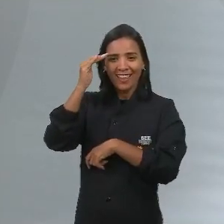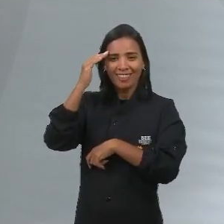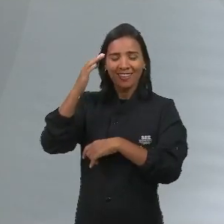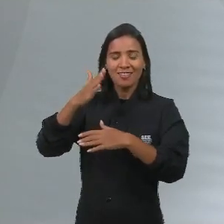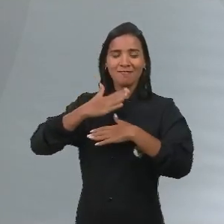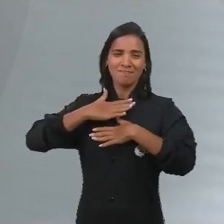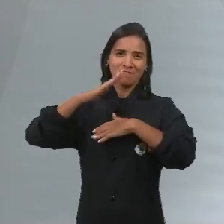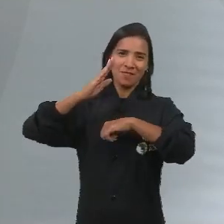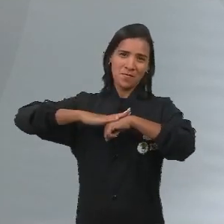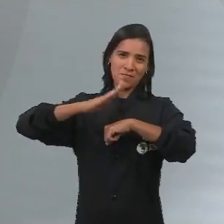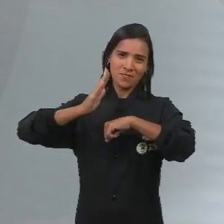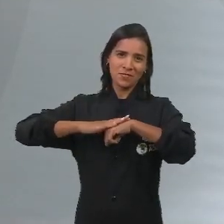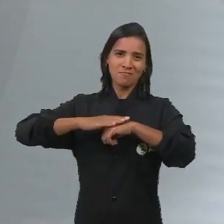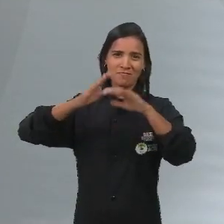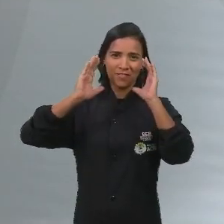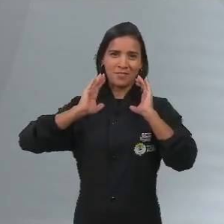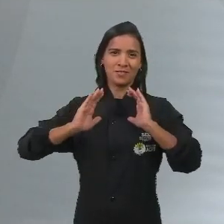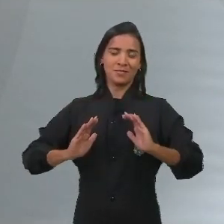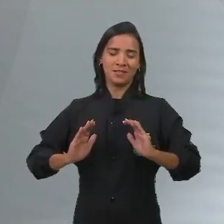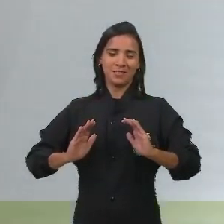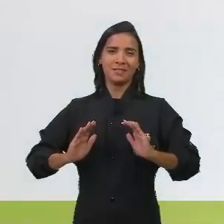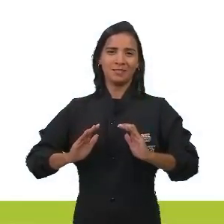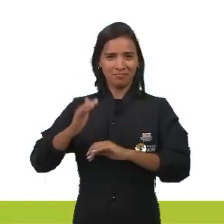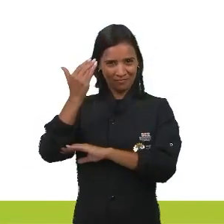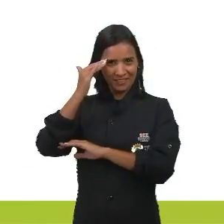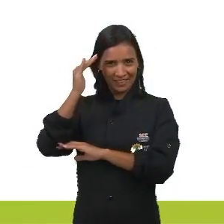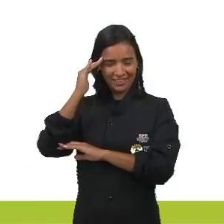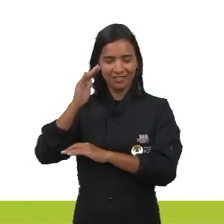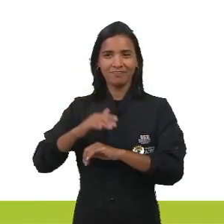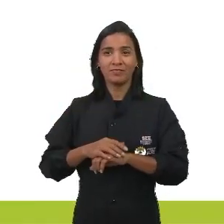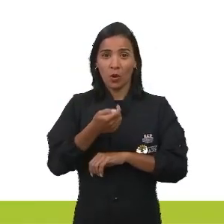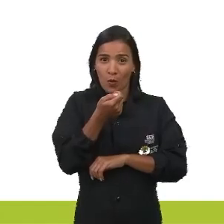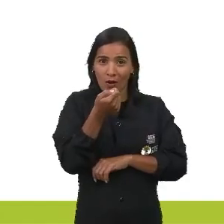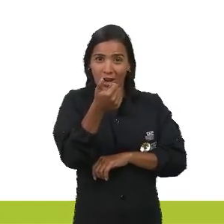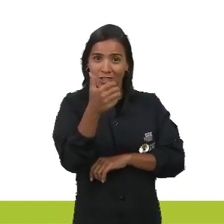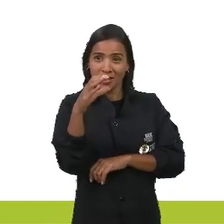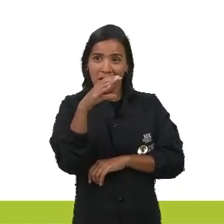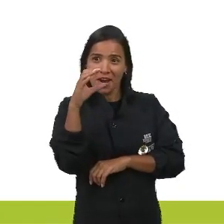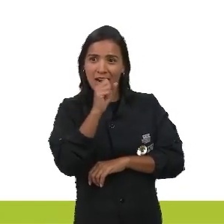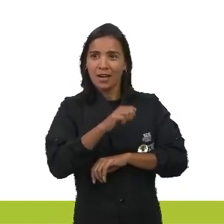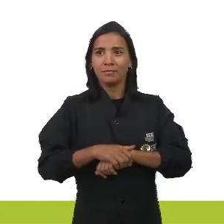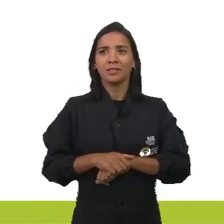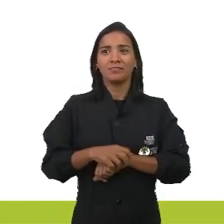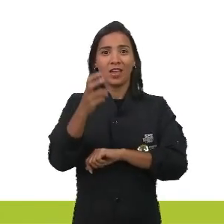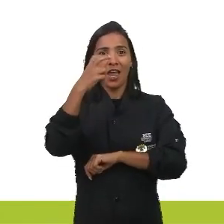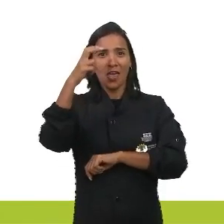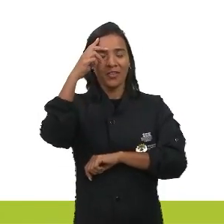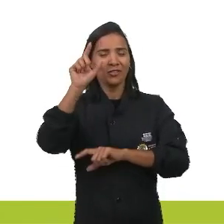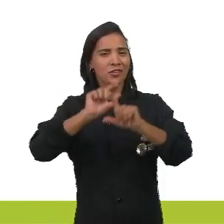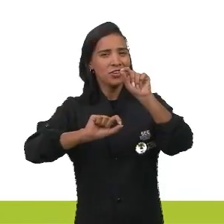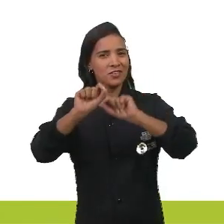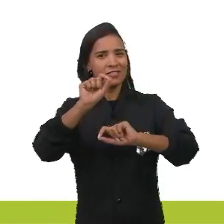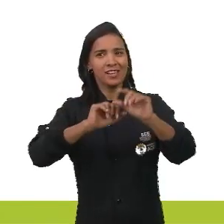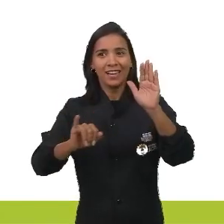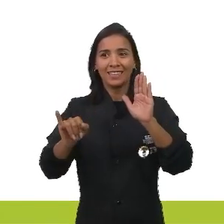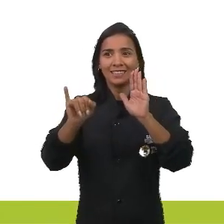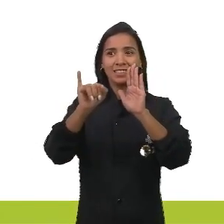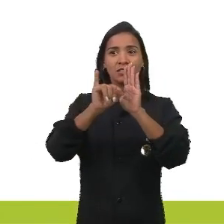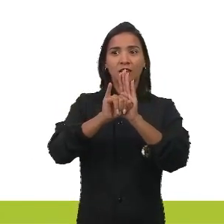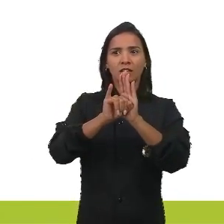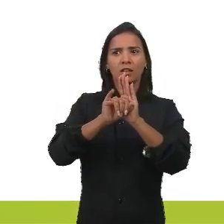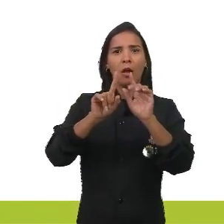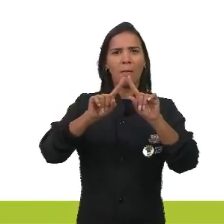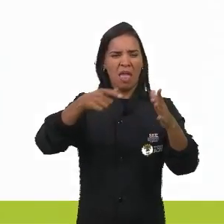compreendido isso entendido isso a gente tem aqui uma diquinha rápida que a cultura é identificação não condenação